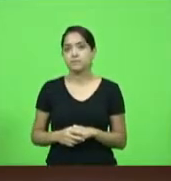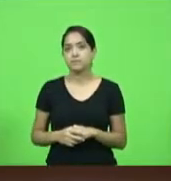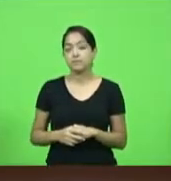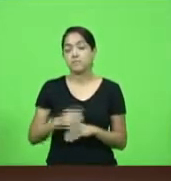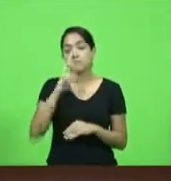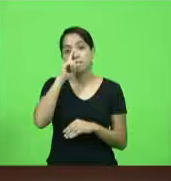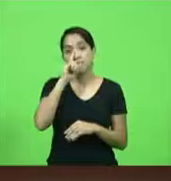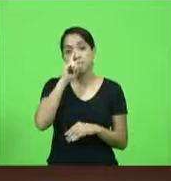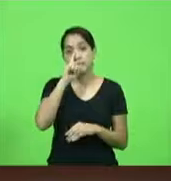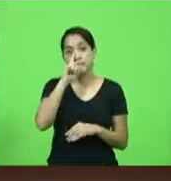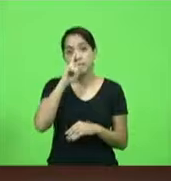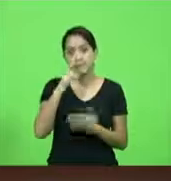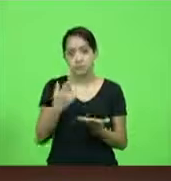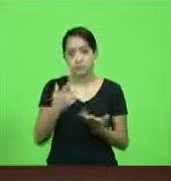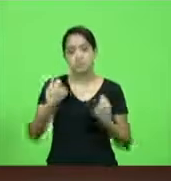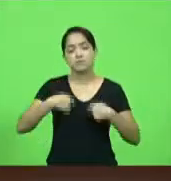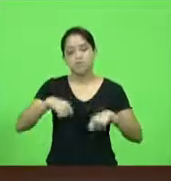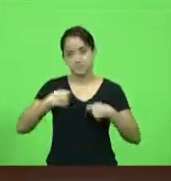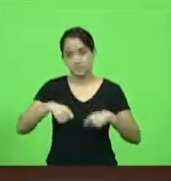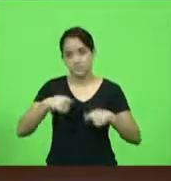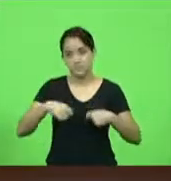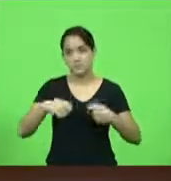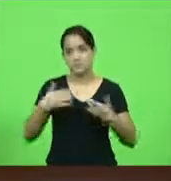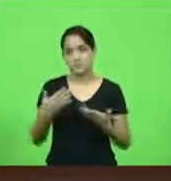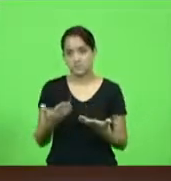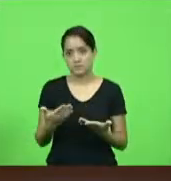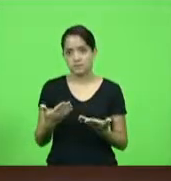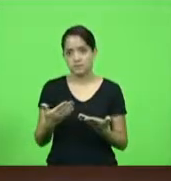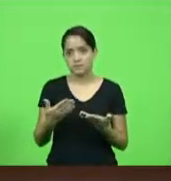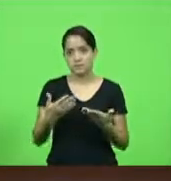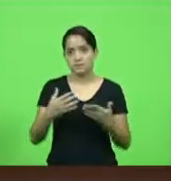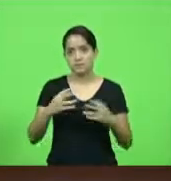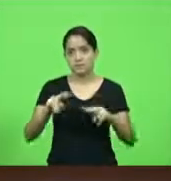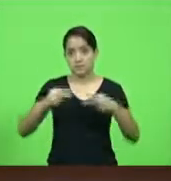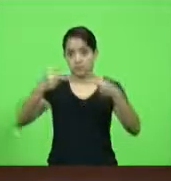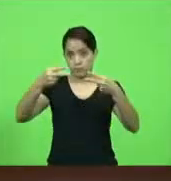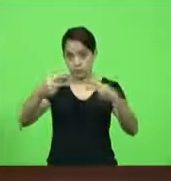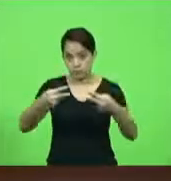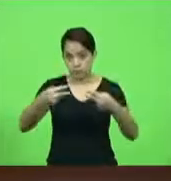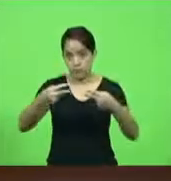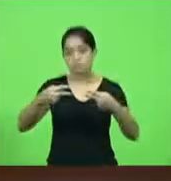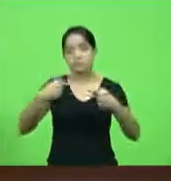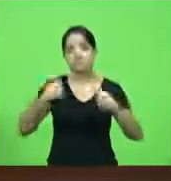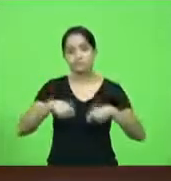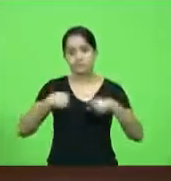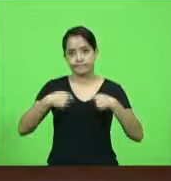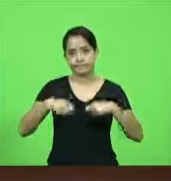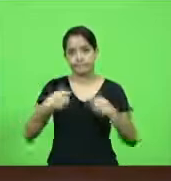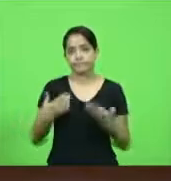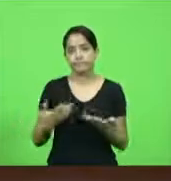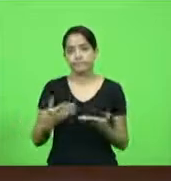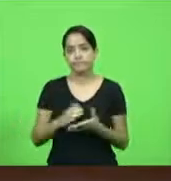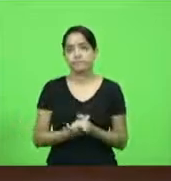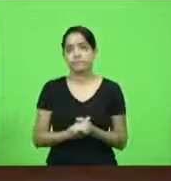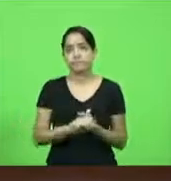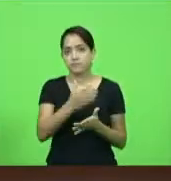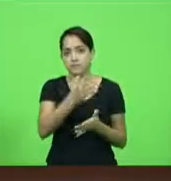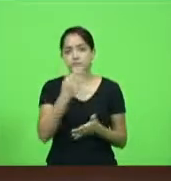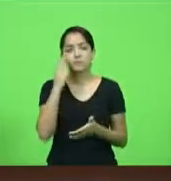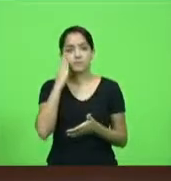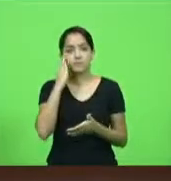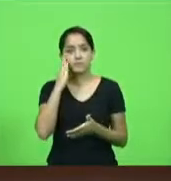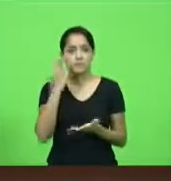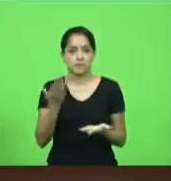perigosa, e tem que ser feita a duplicação dela. O deputado Alba conhece bem a